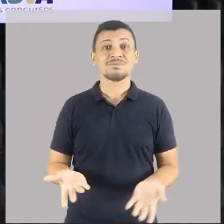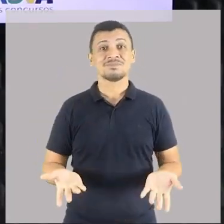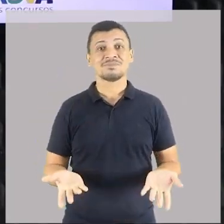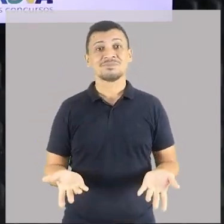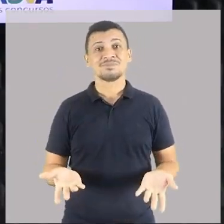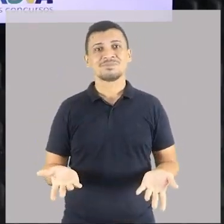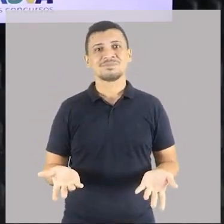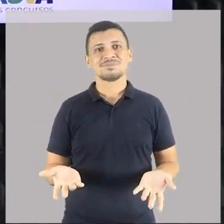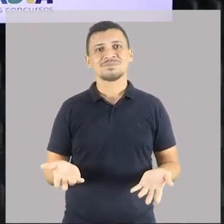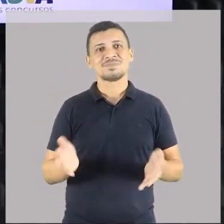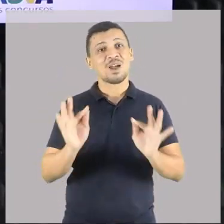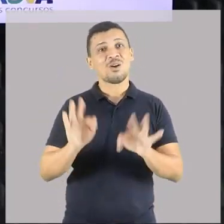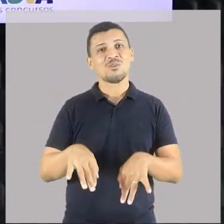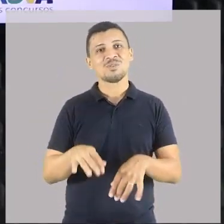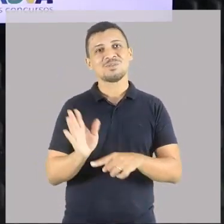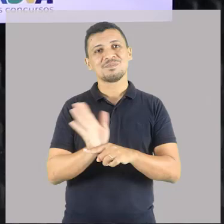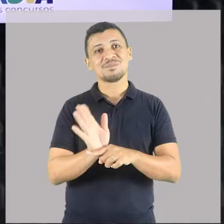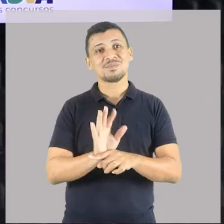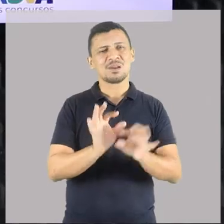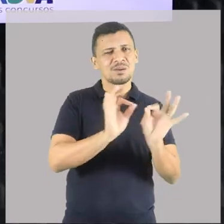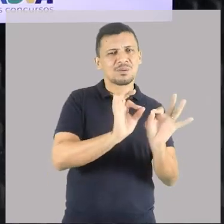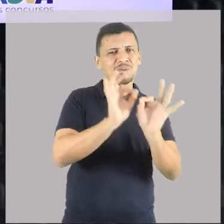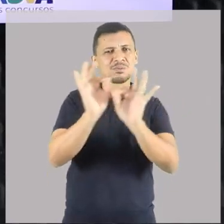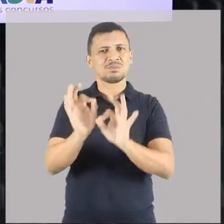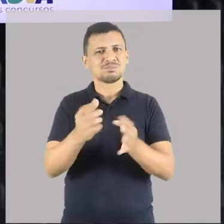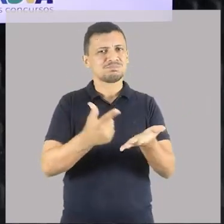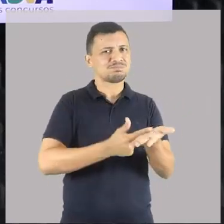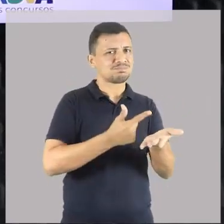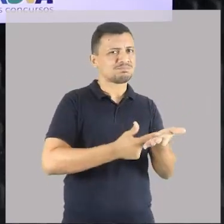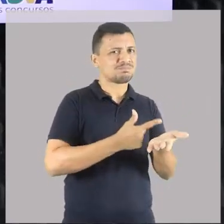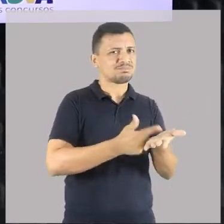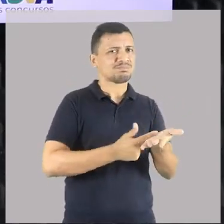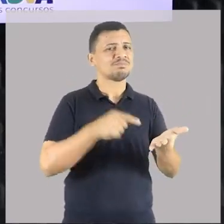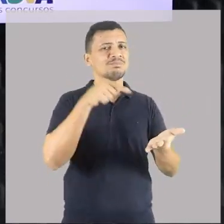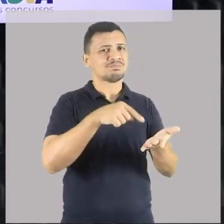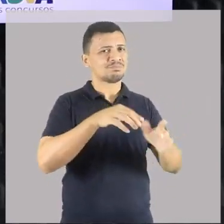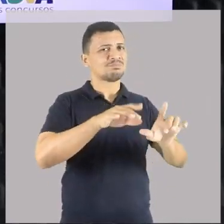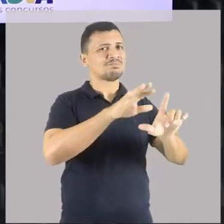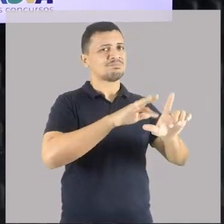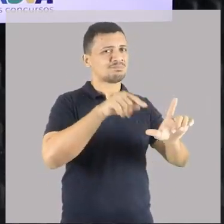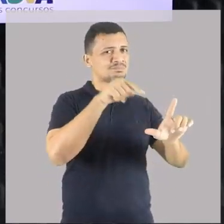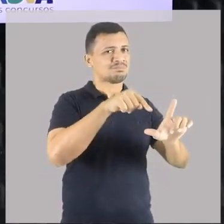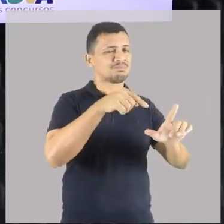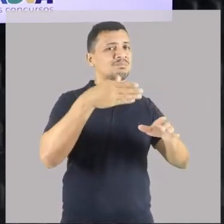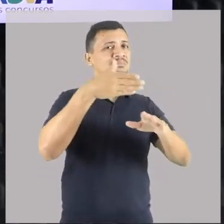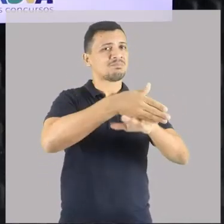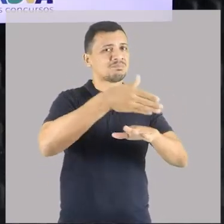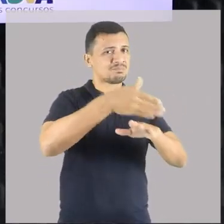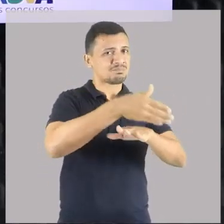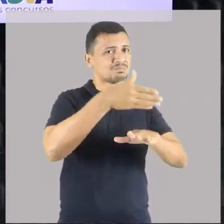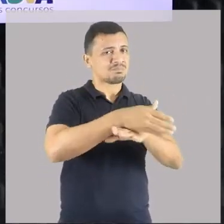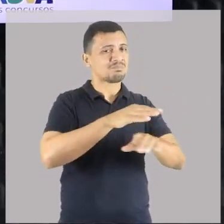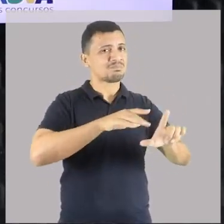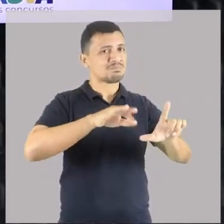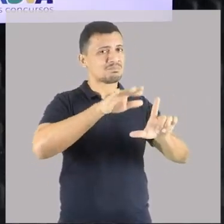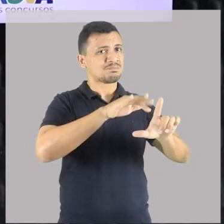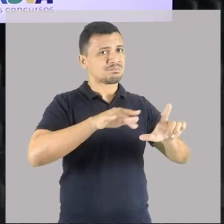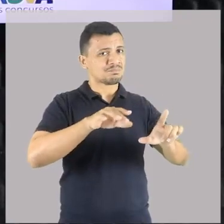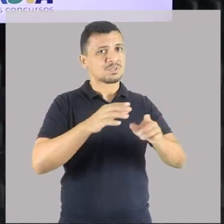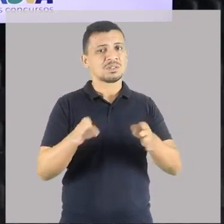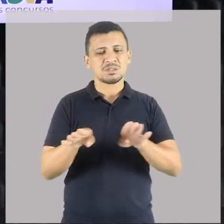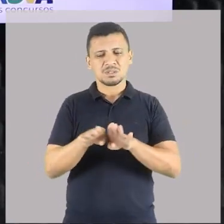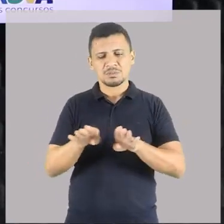aqui, certo? É bom que vocês observem o material didático na apostila de vocês, acessem o QR Code aí na